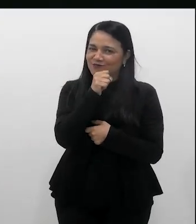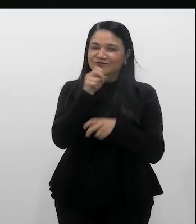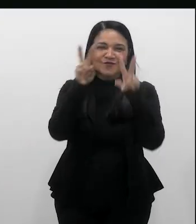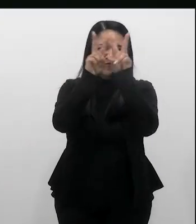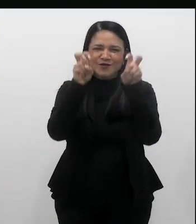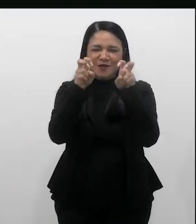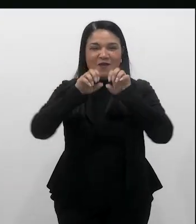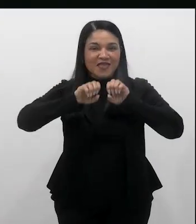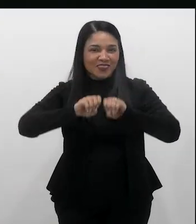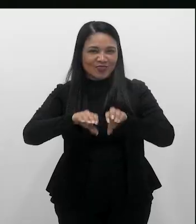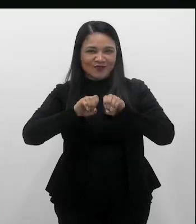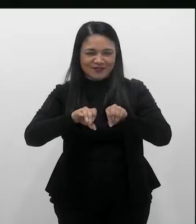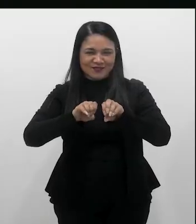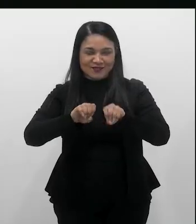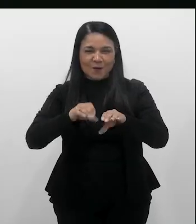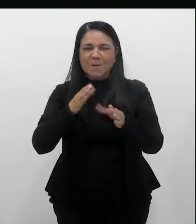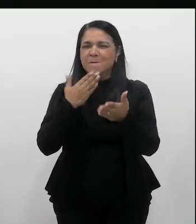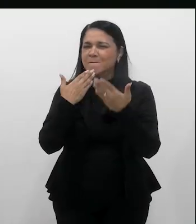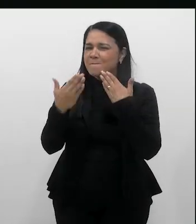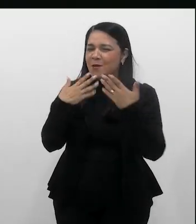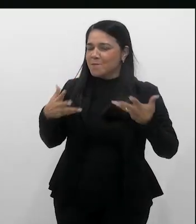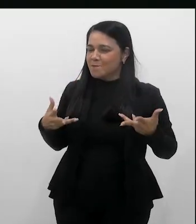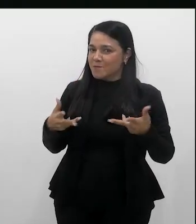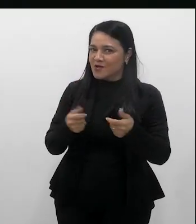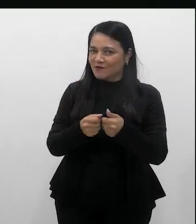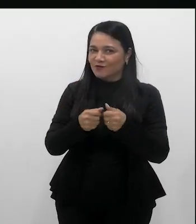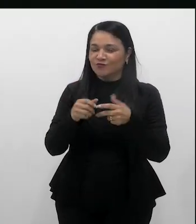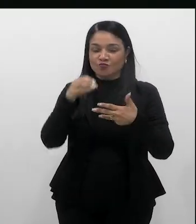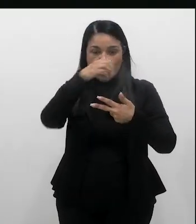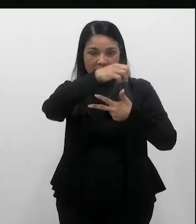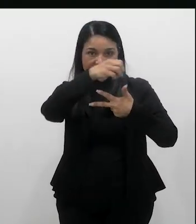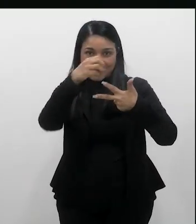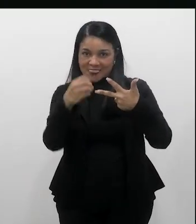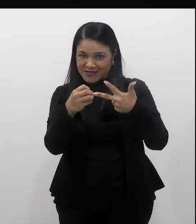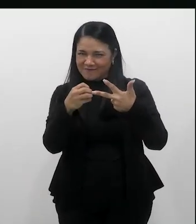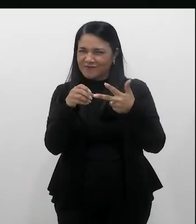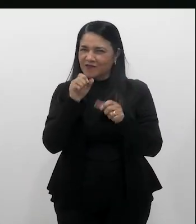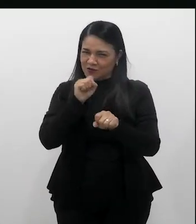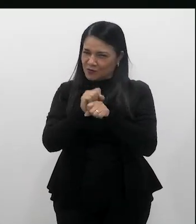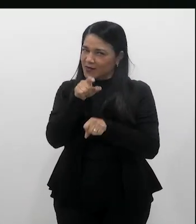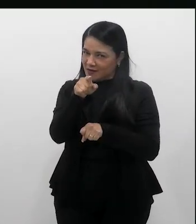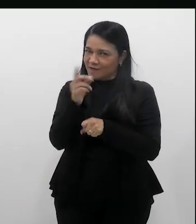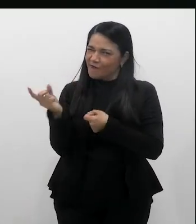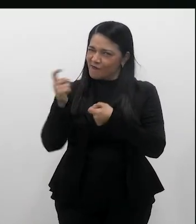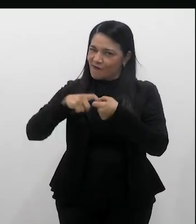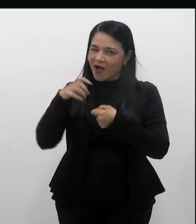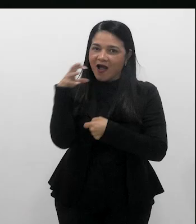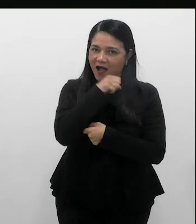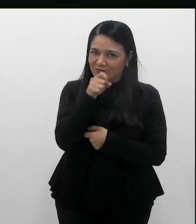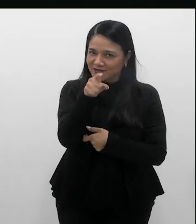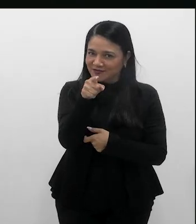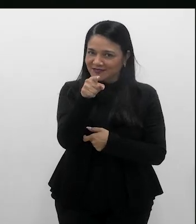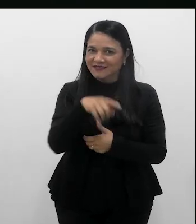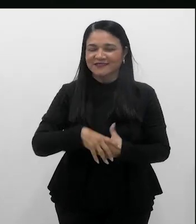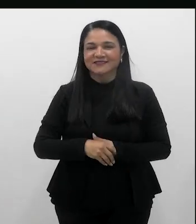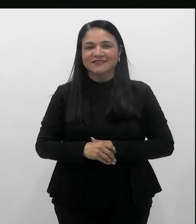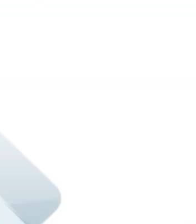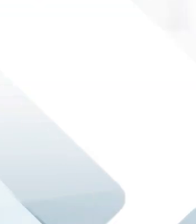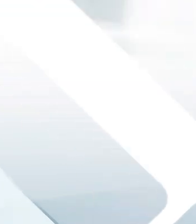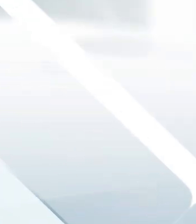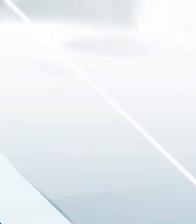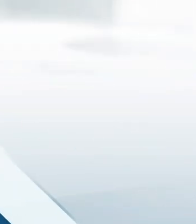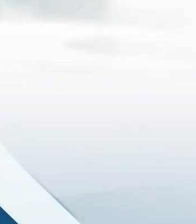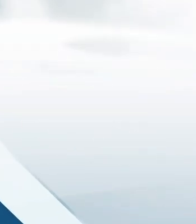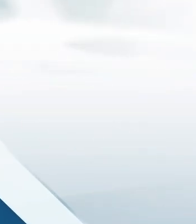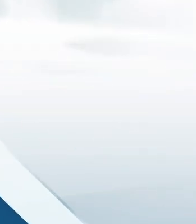volta já falando sobre educação, um papo incrível. A gente vai falar sobre o Enem também, então não sai daí não, que a gente volta bem rapidinho, rapidinho.